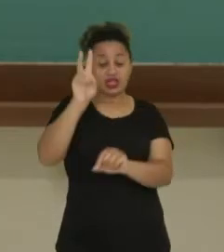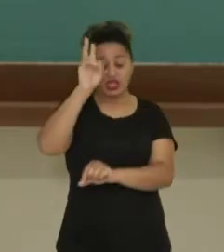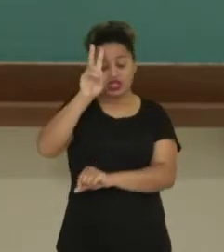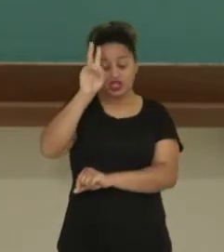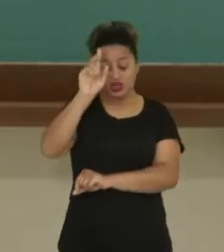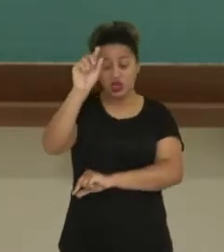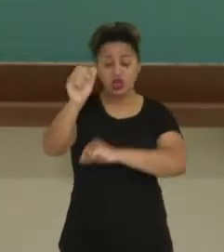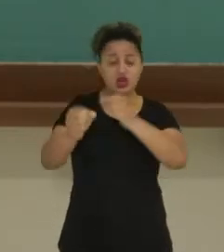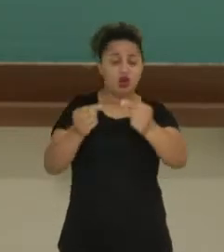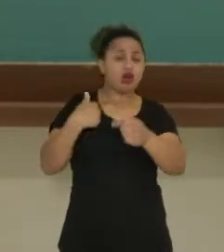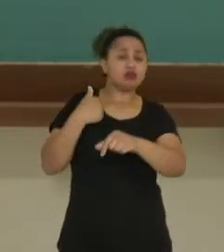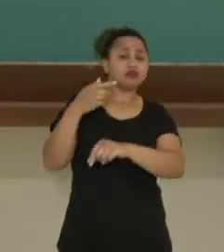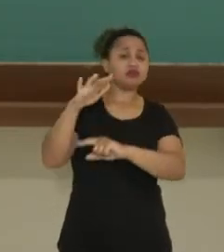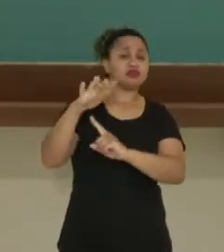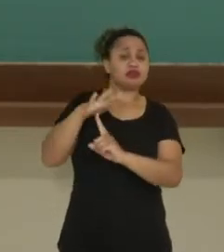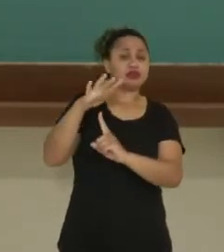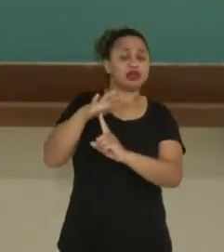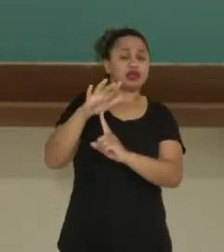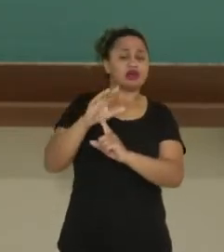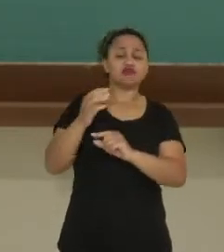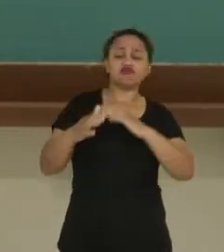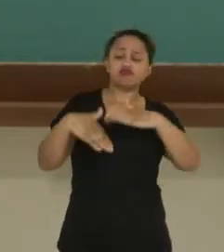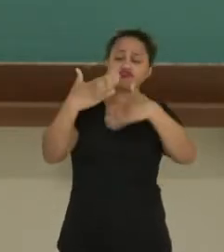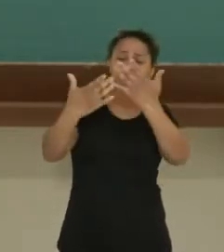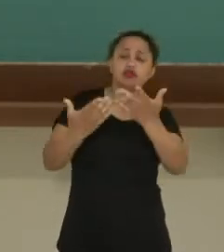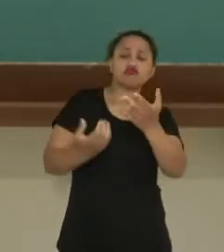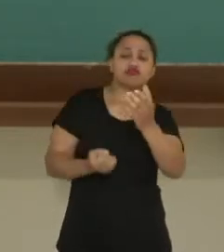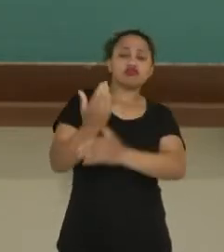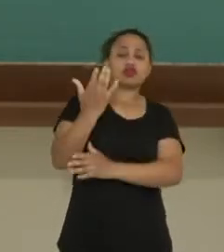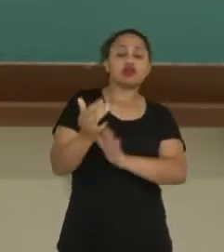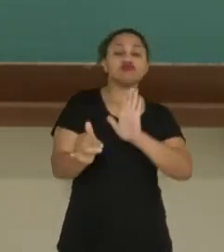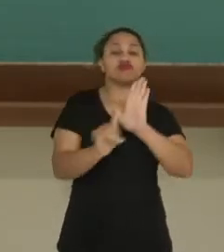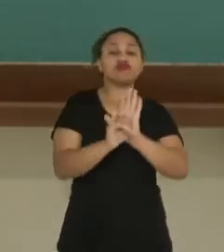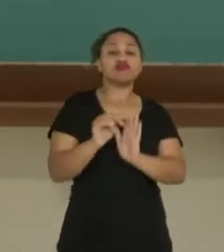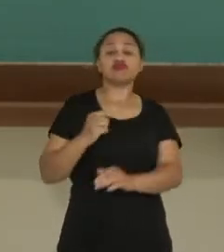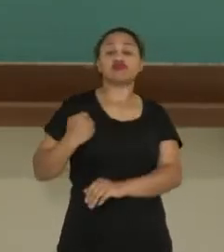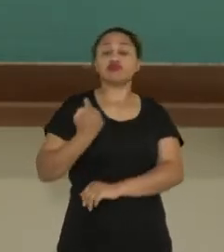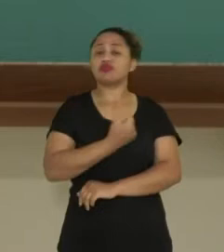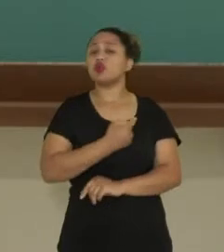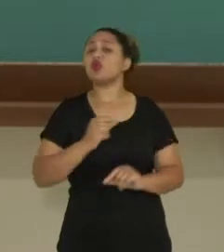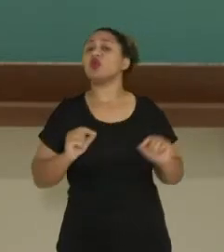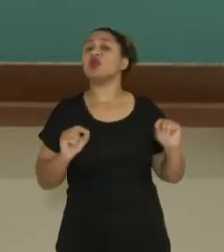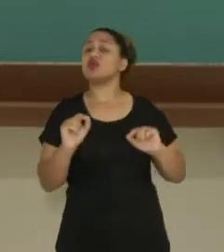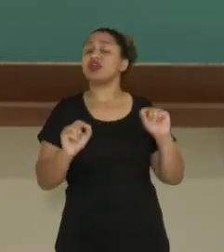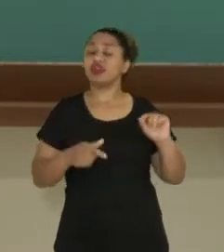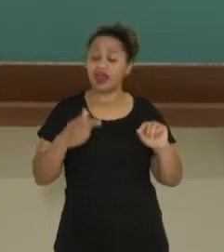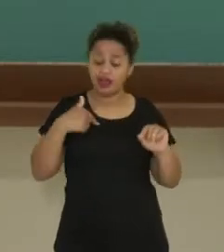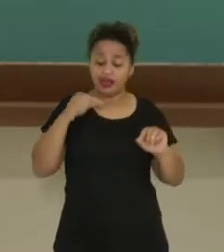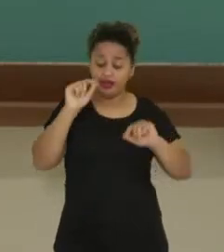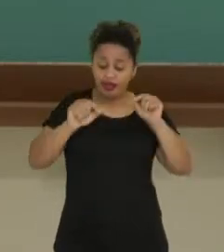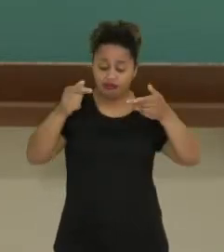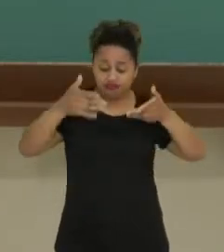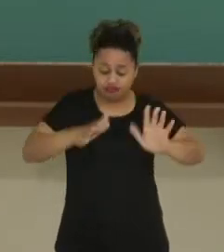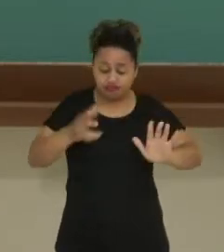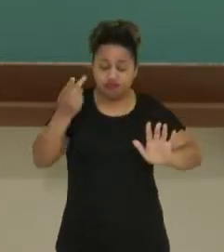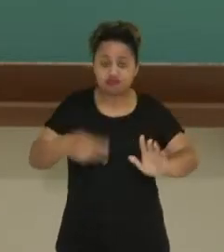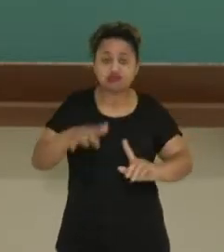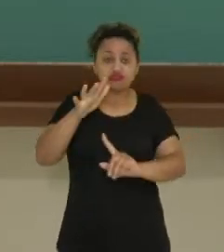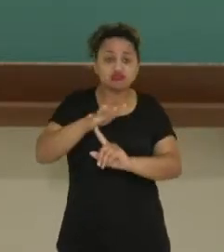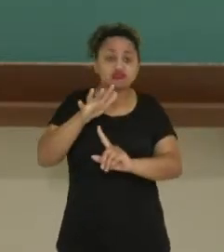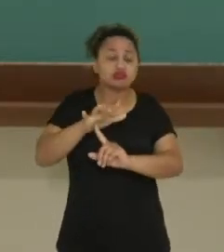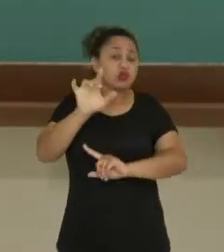Paraná, a construção da nossa identidade. Afinal de contas, o que é ser paranaense, né? Quais são